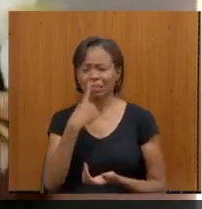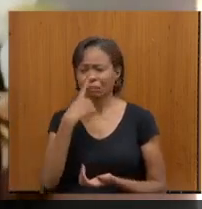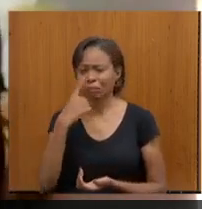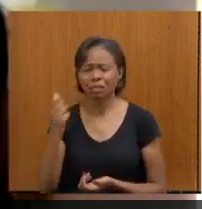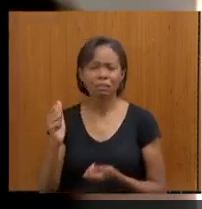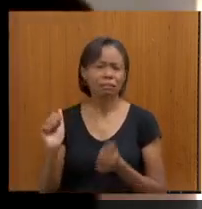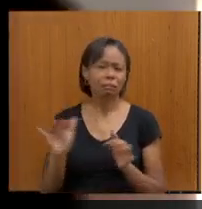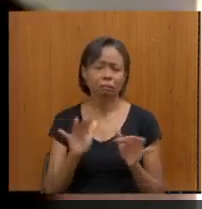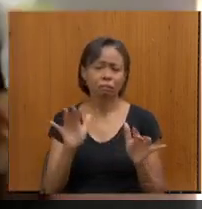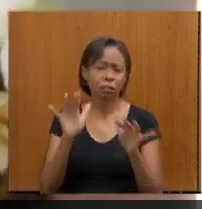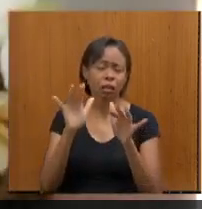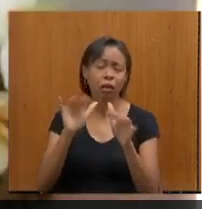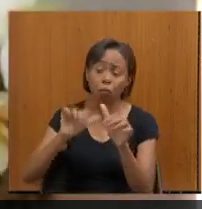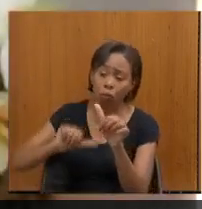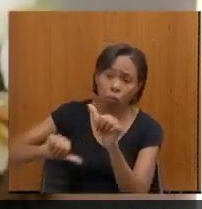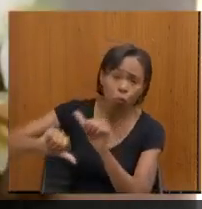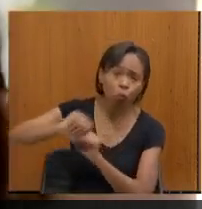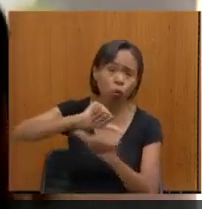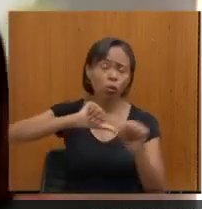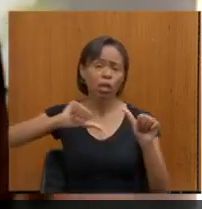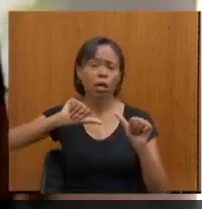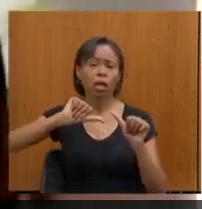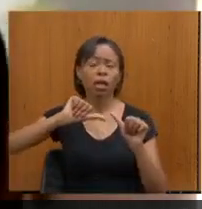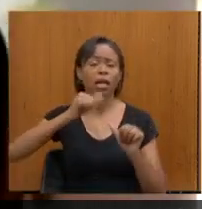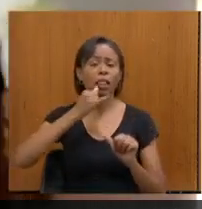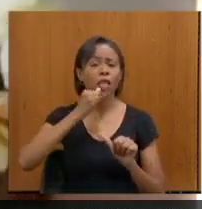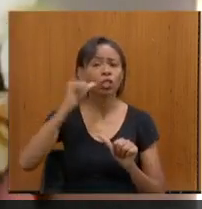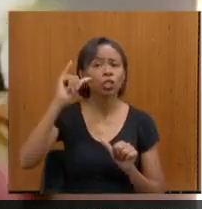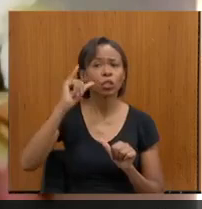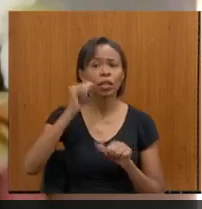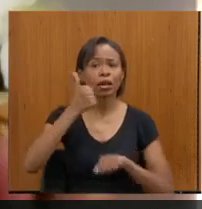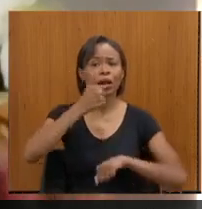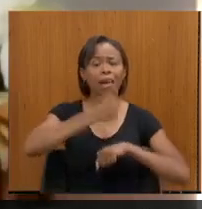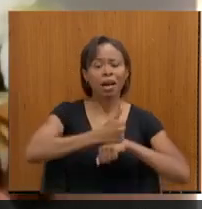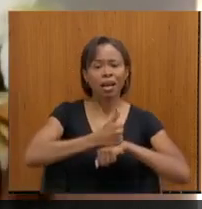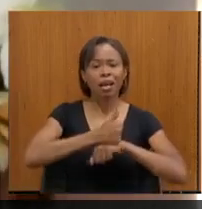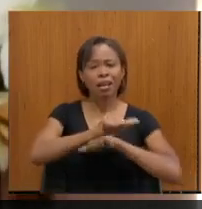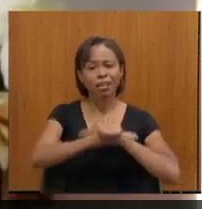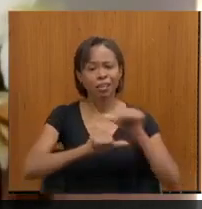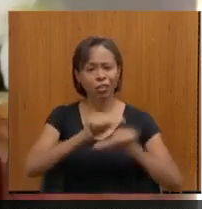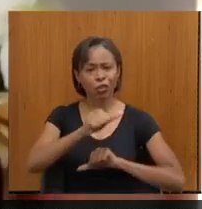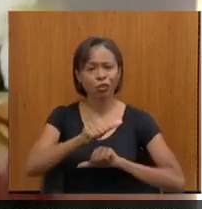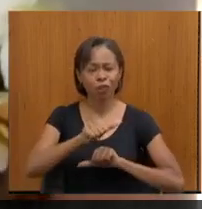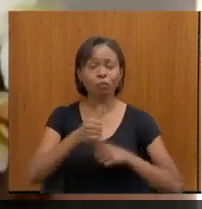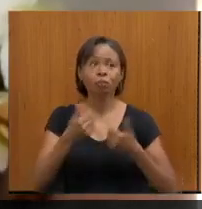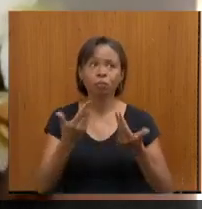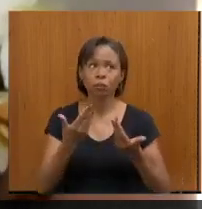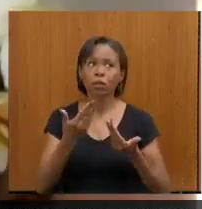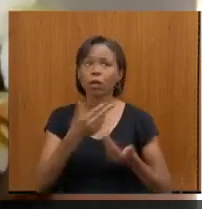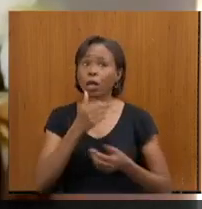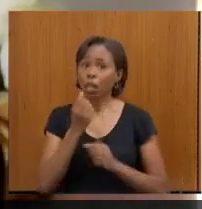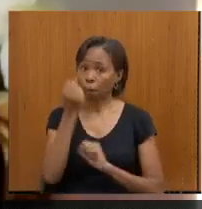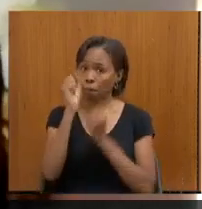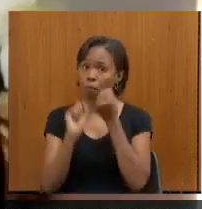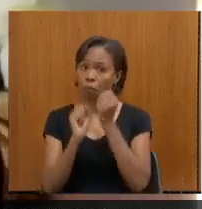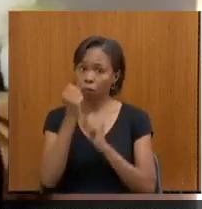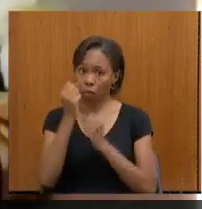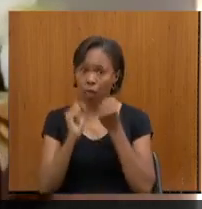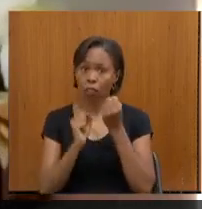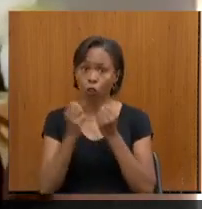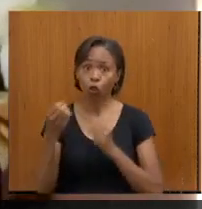energia renovável nós temos uma grande empresa chinesa a China na última